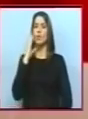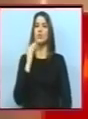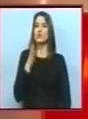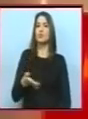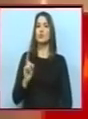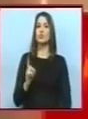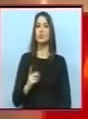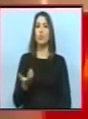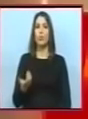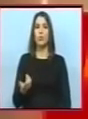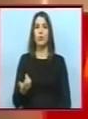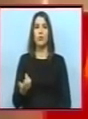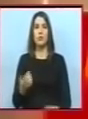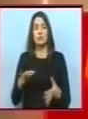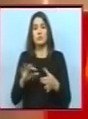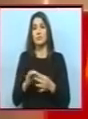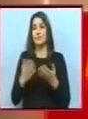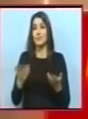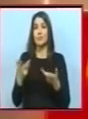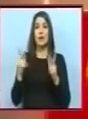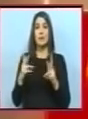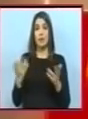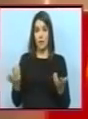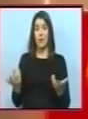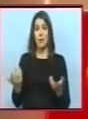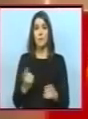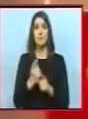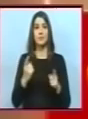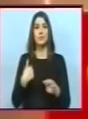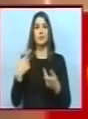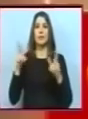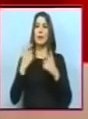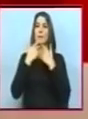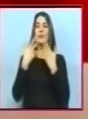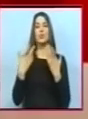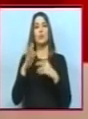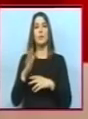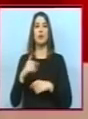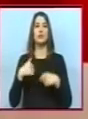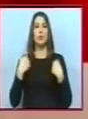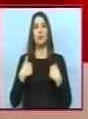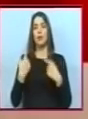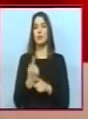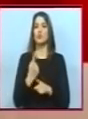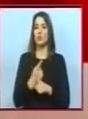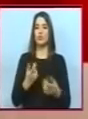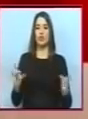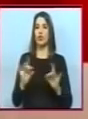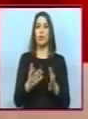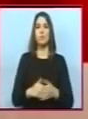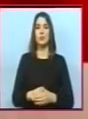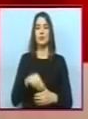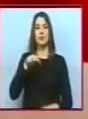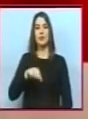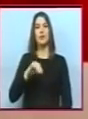injustiça em termos de liberdade, não é? No fundo temos liberdade para tudo, menos para poder dispor do nosso património. Michael Jackson,